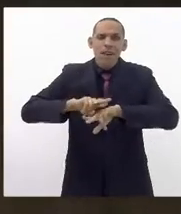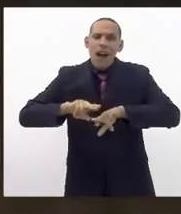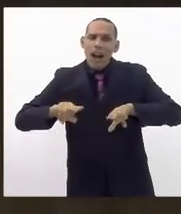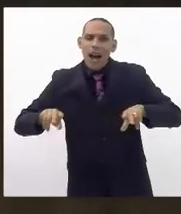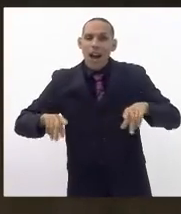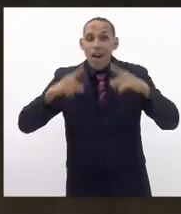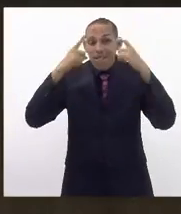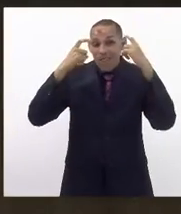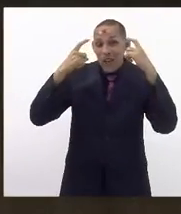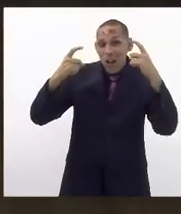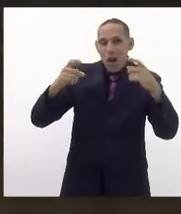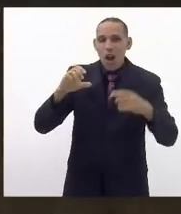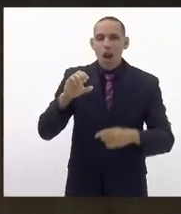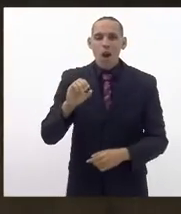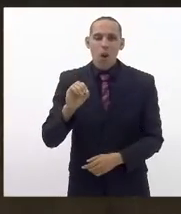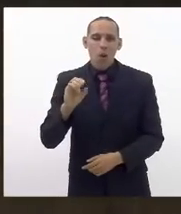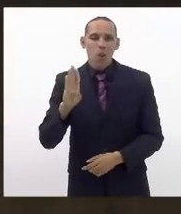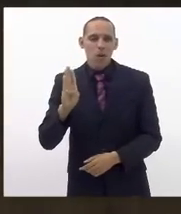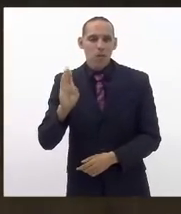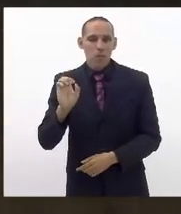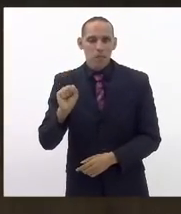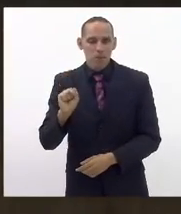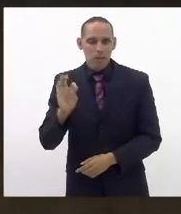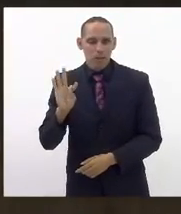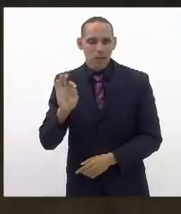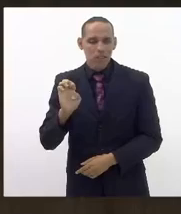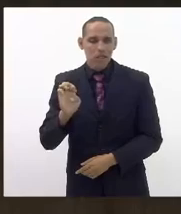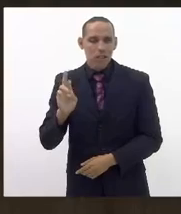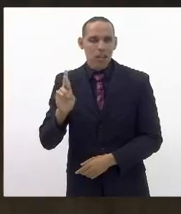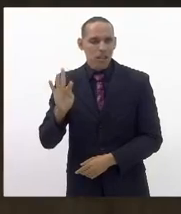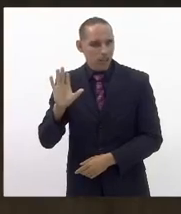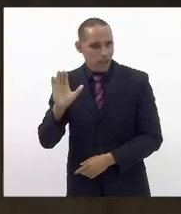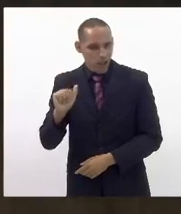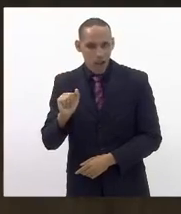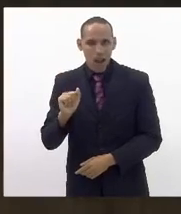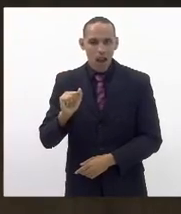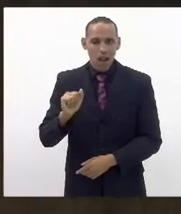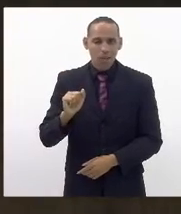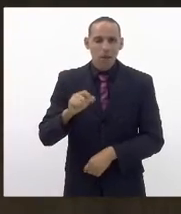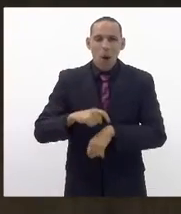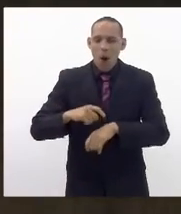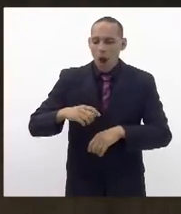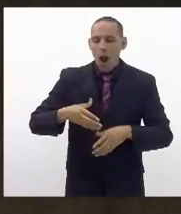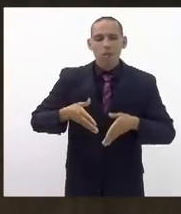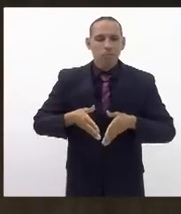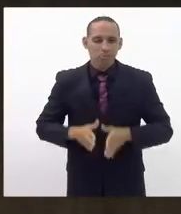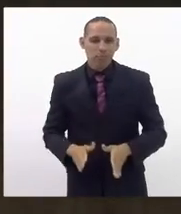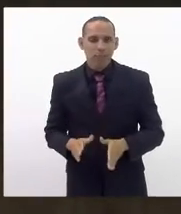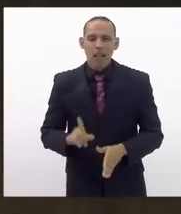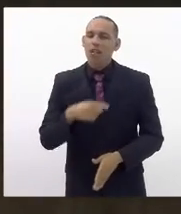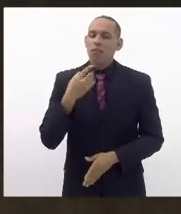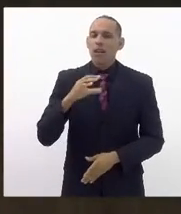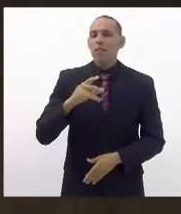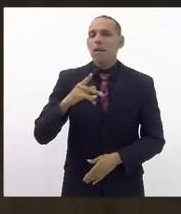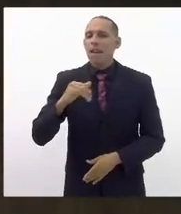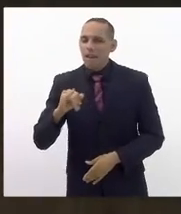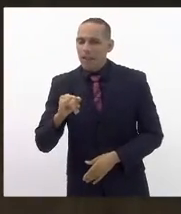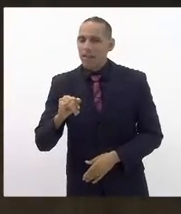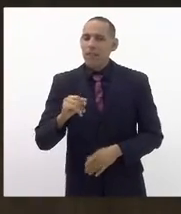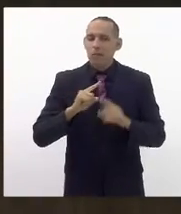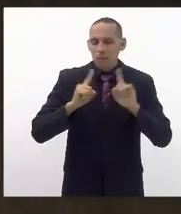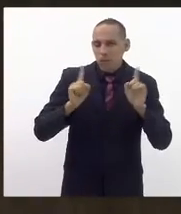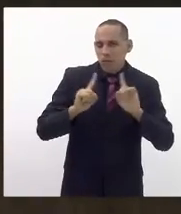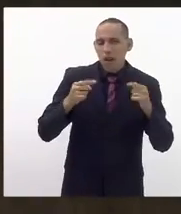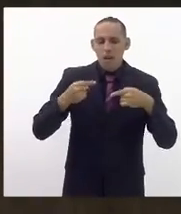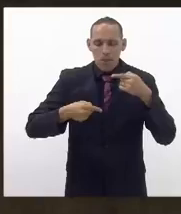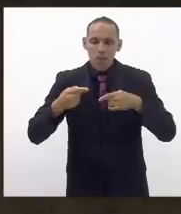violência obstétrica. Esse é um tema que nós já discutimos na CPI do Hospital da Mulher de Cabo Frio, que